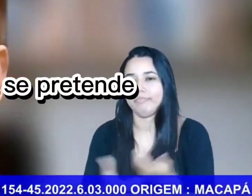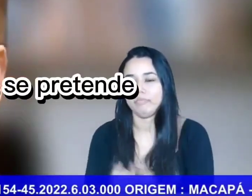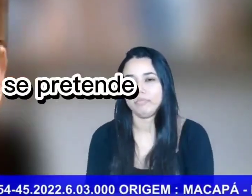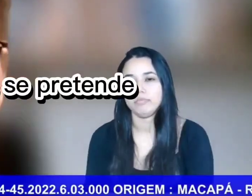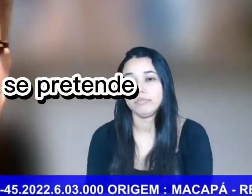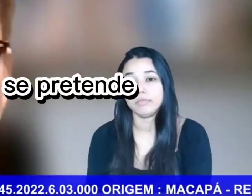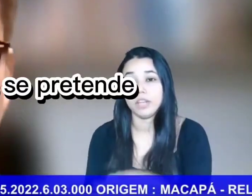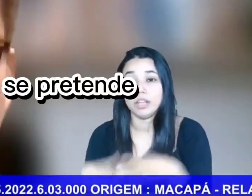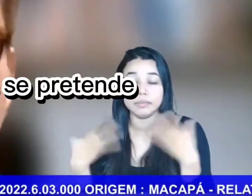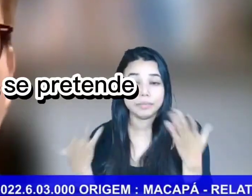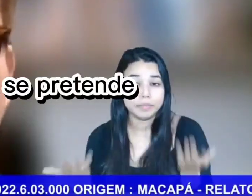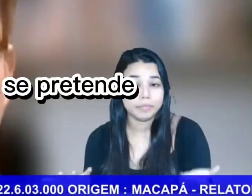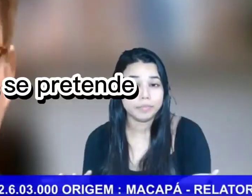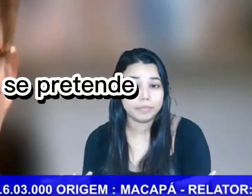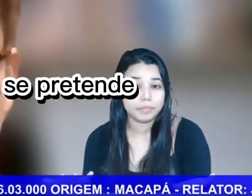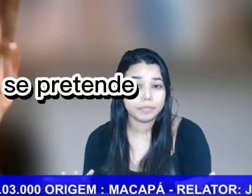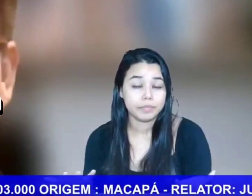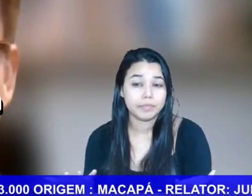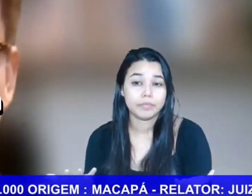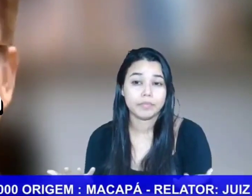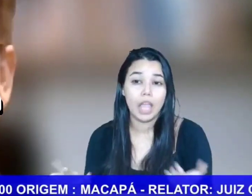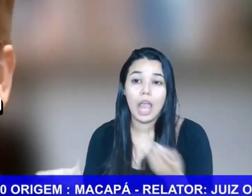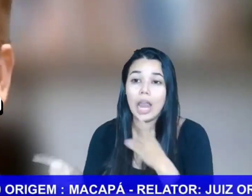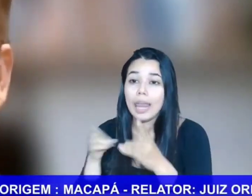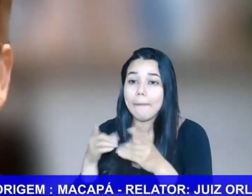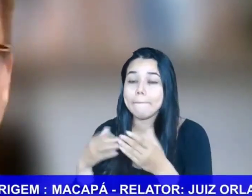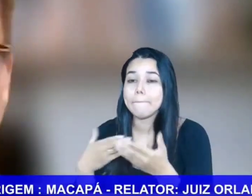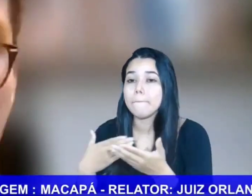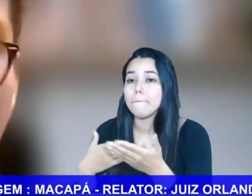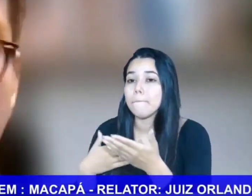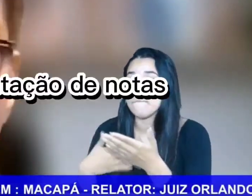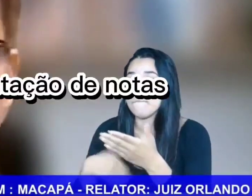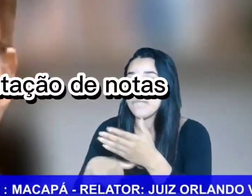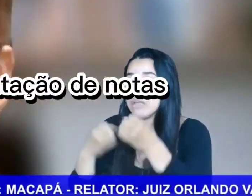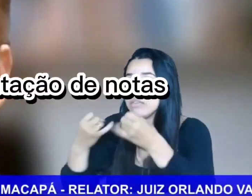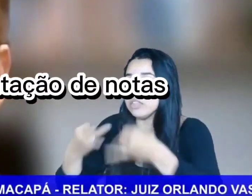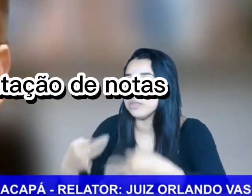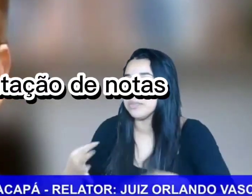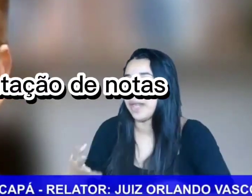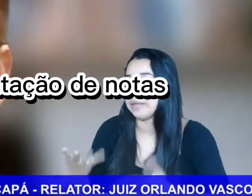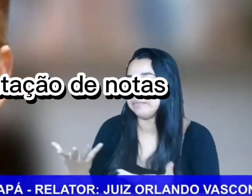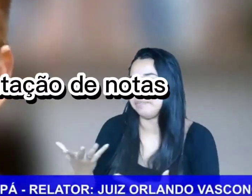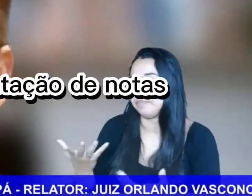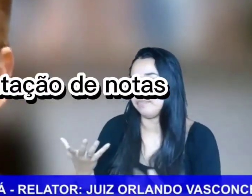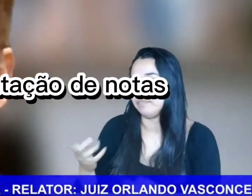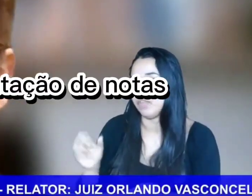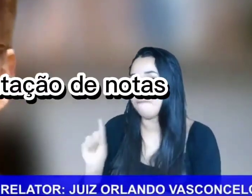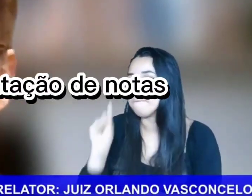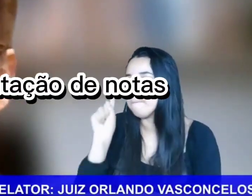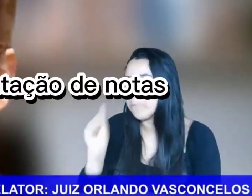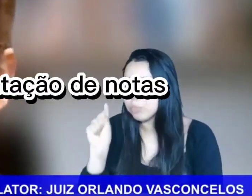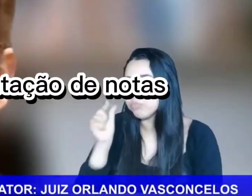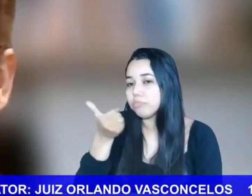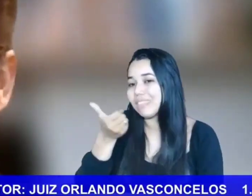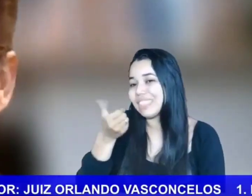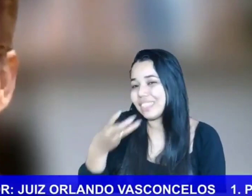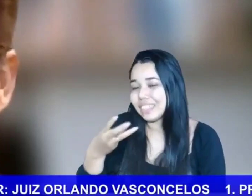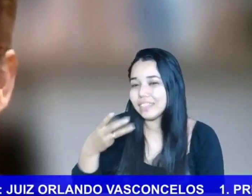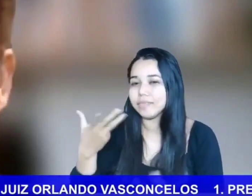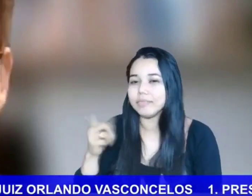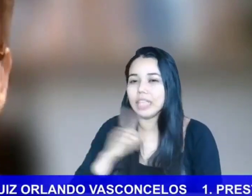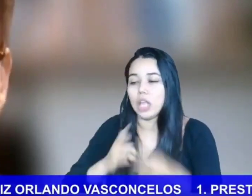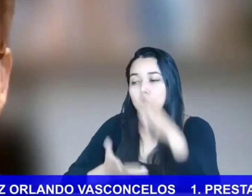a questão principal que ora se pretende debater refere-se ao item 13, haja vista que a suposta apresentação de notas fiscais